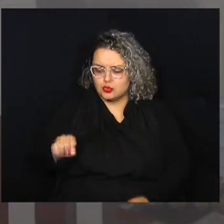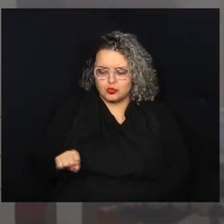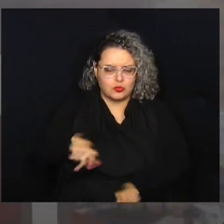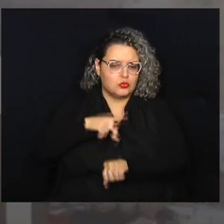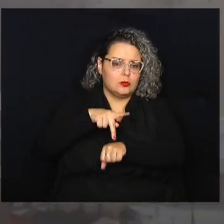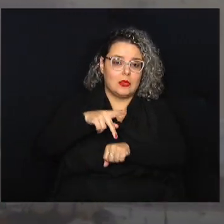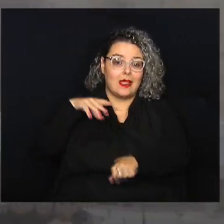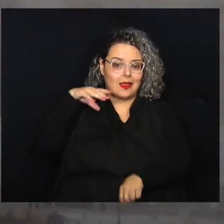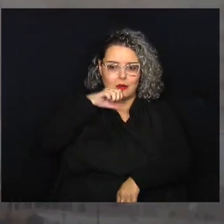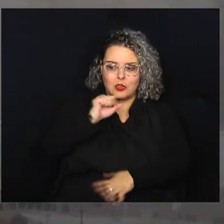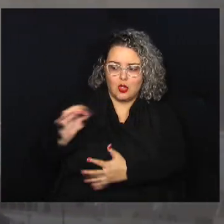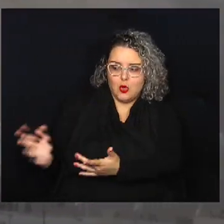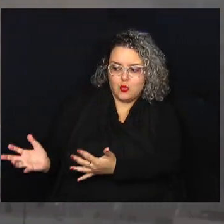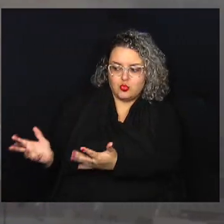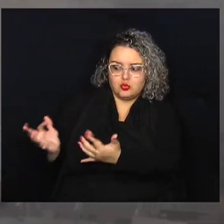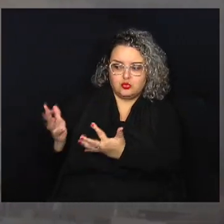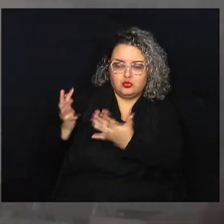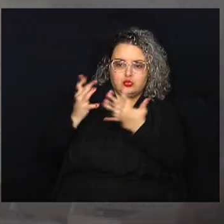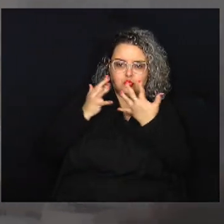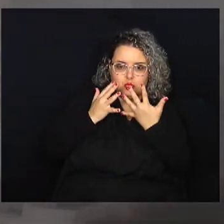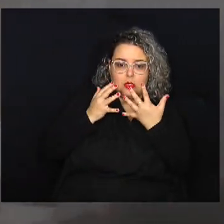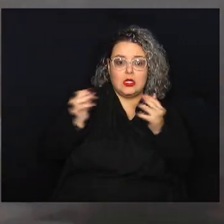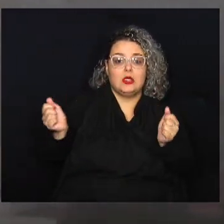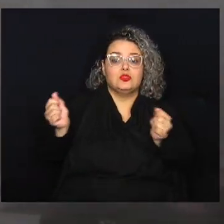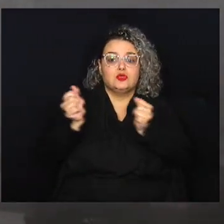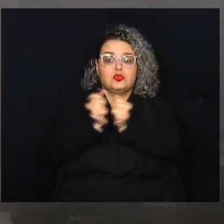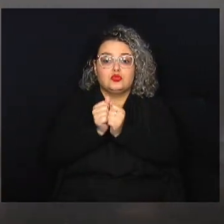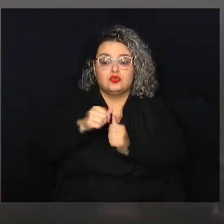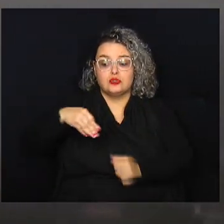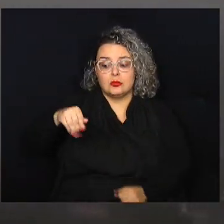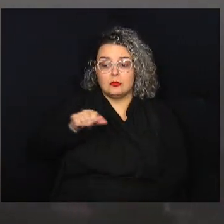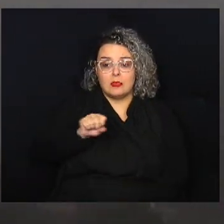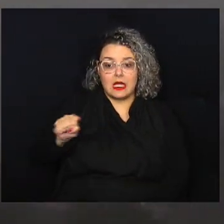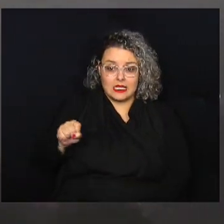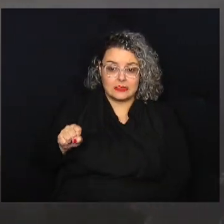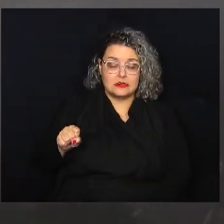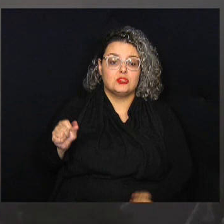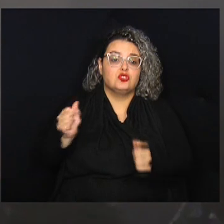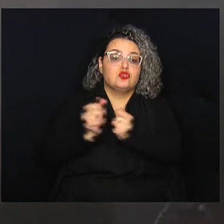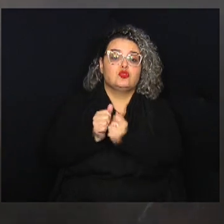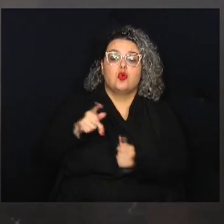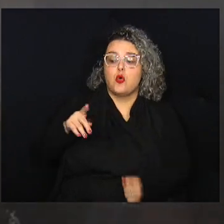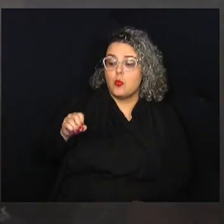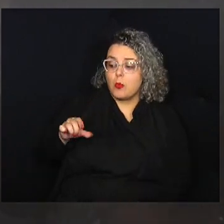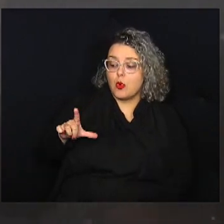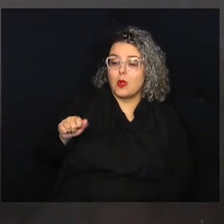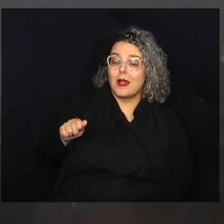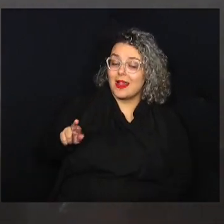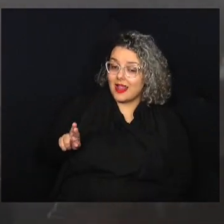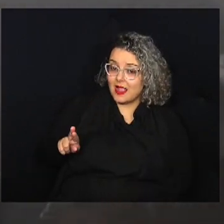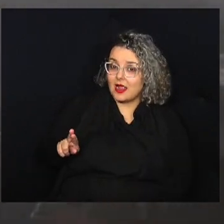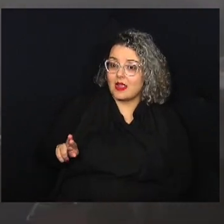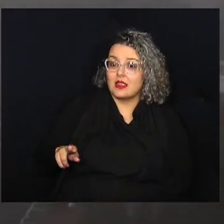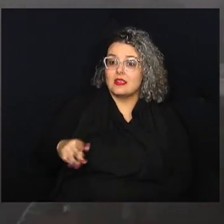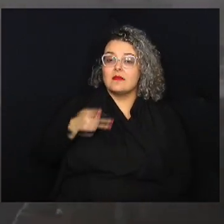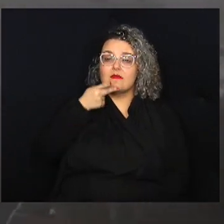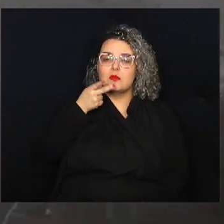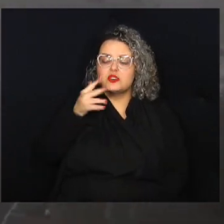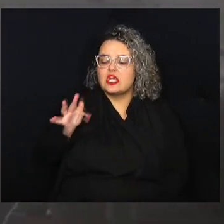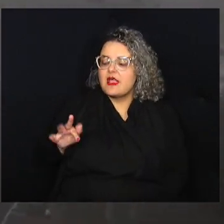muito rápida e essa frente fria ela veio acompanhada de uma massa de ar de origem polar que provocou o que a gente chama até de friagem, que